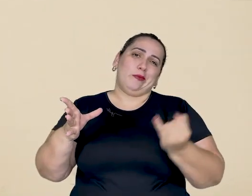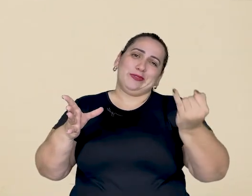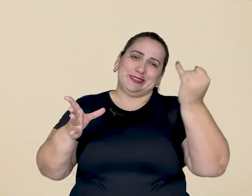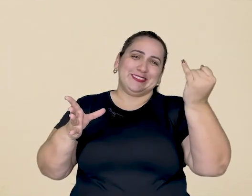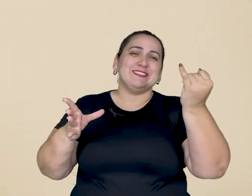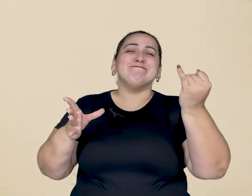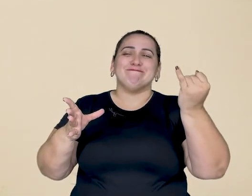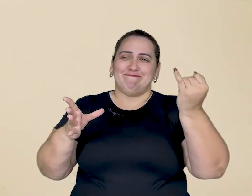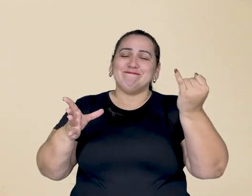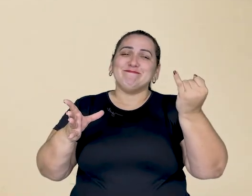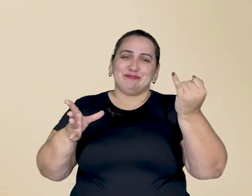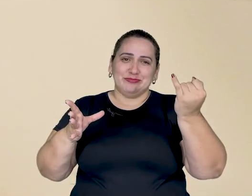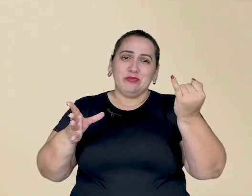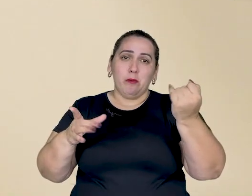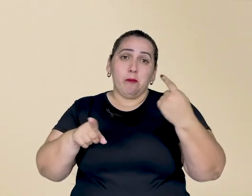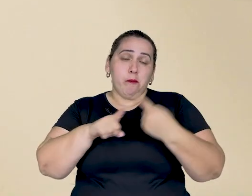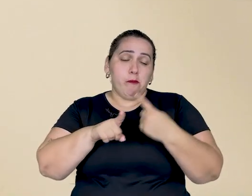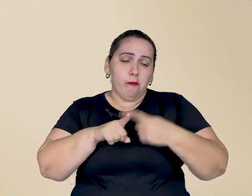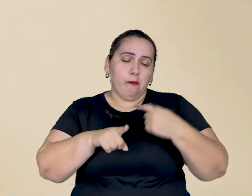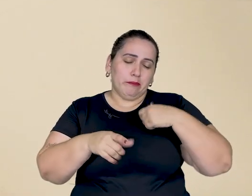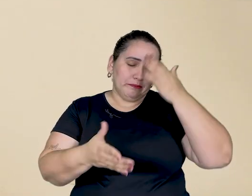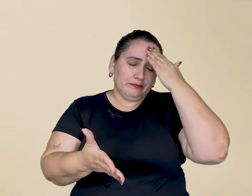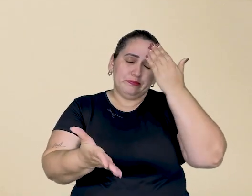que é a democracia e a importância dela.